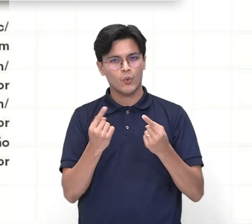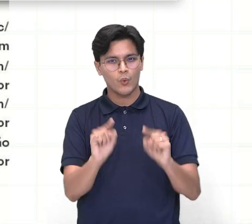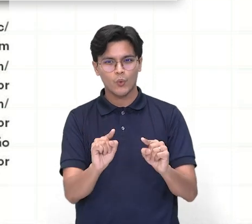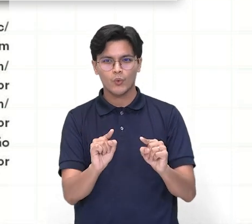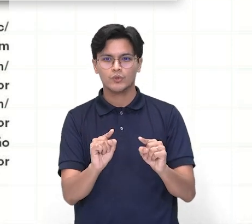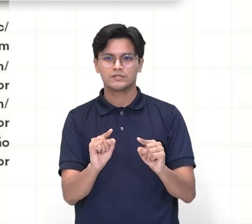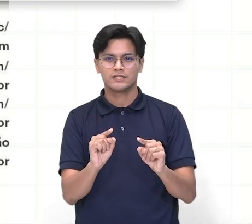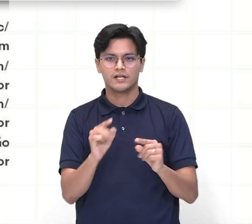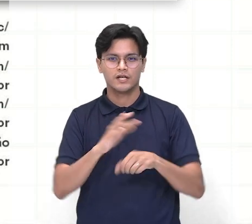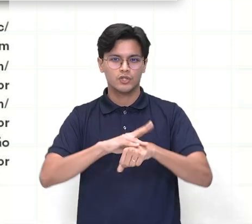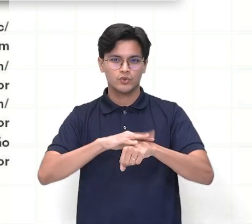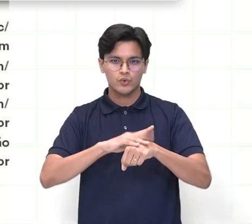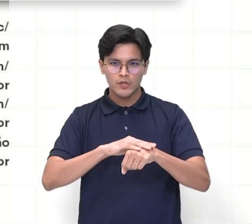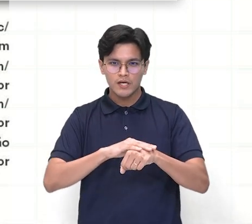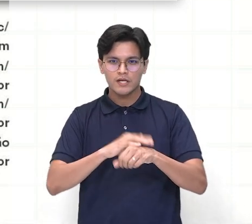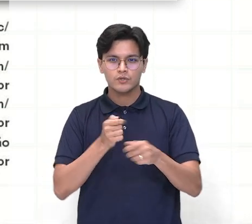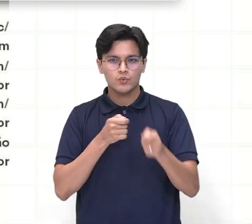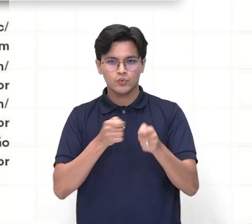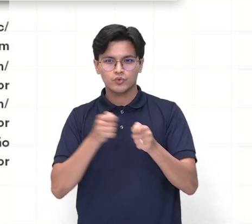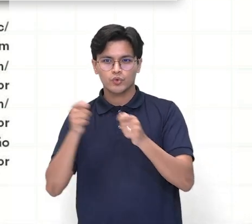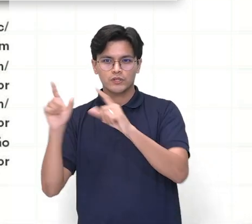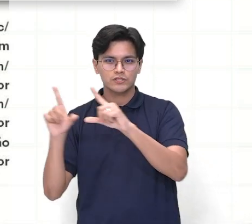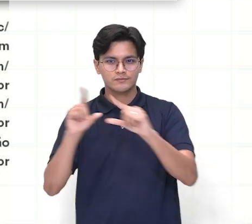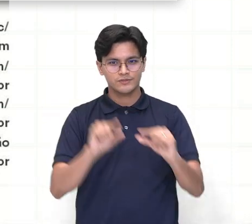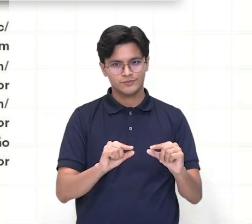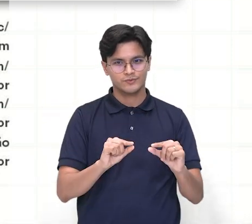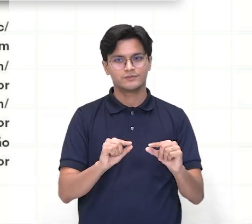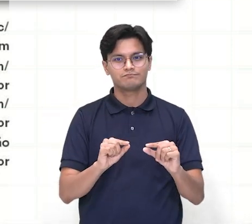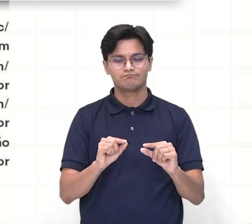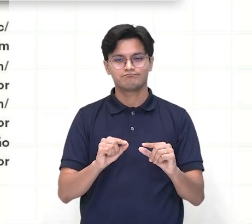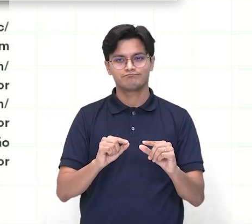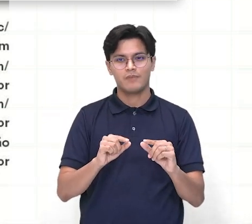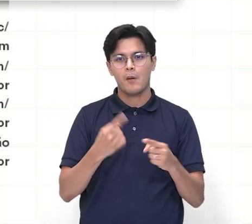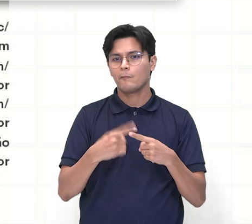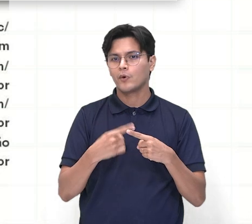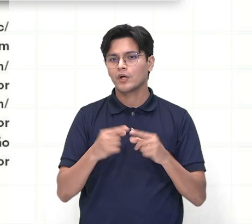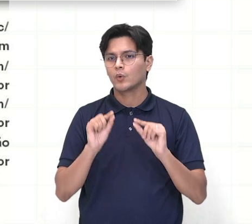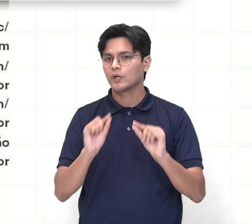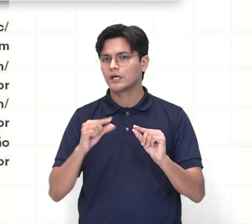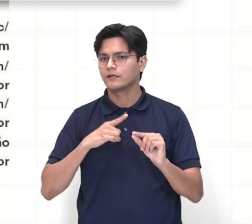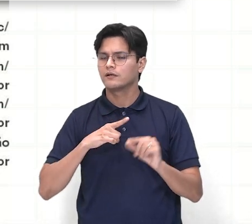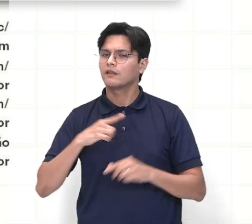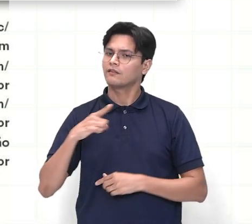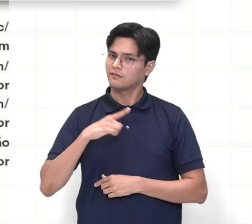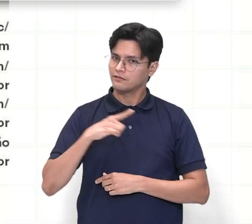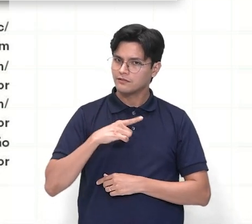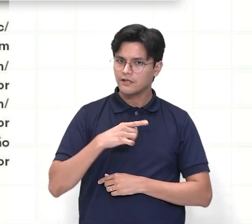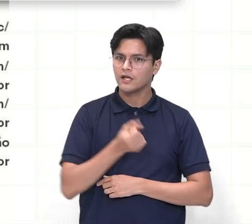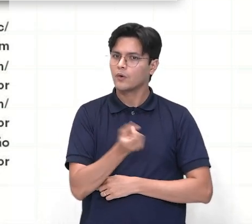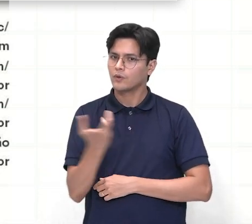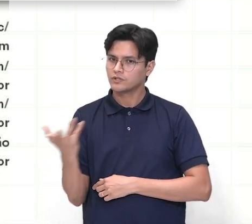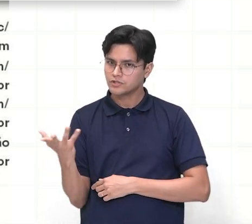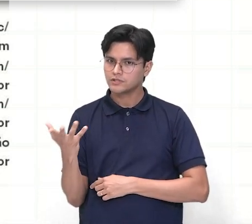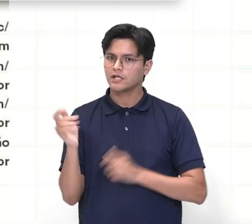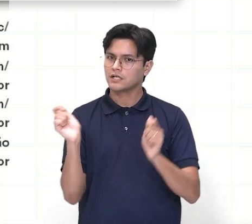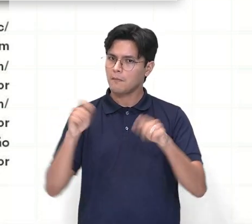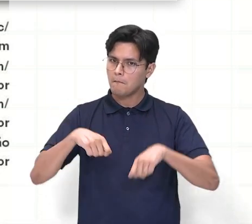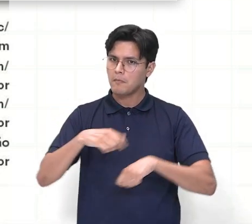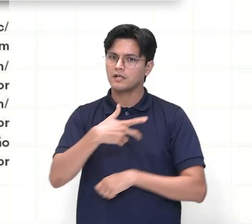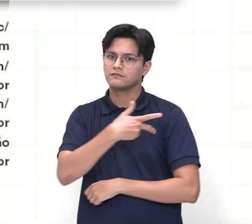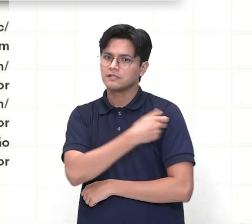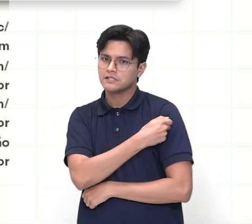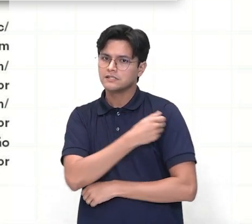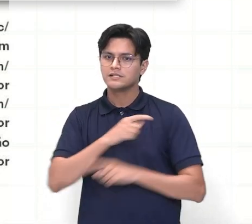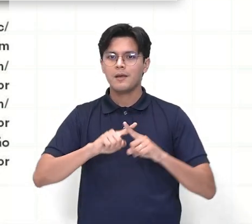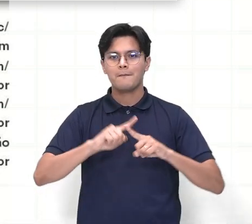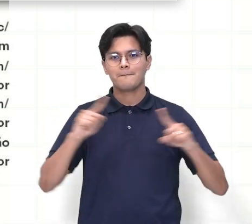vacina e a pessoa não foi se vacinar. Então, isso contribui para o aumento, né? Para que haja